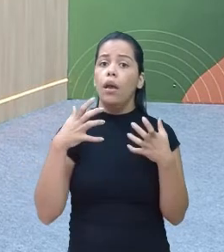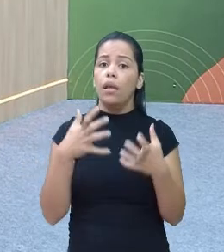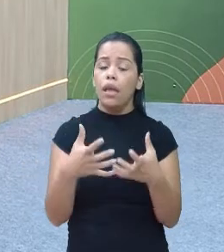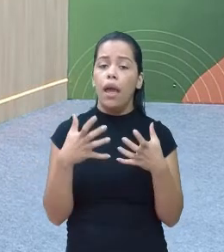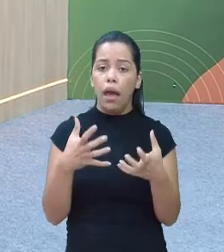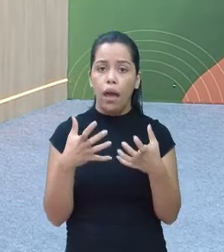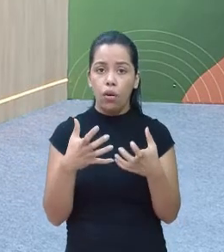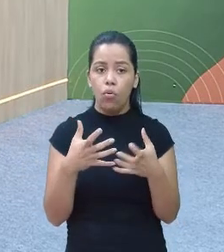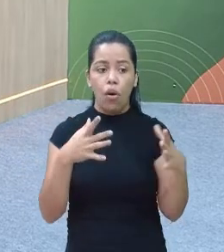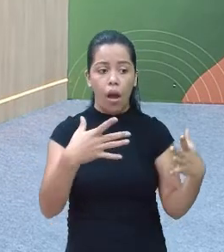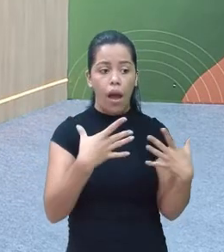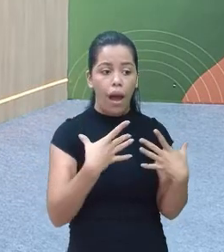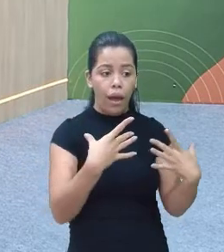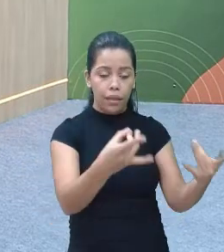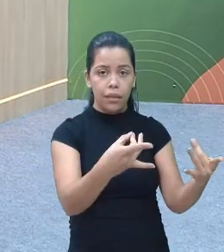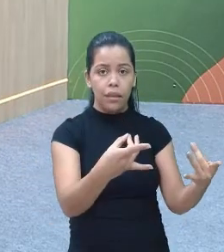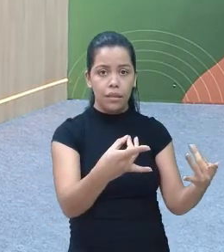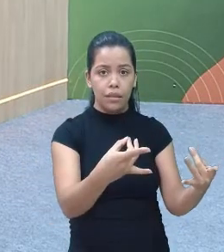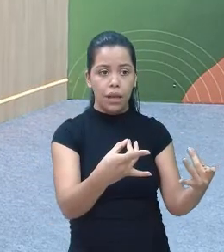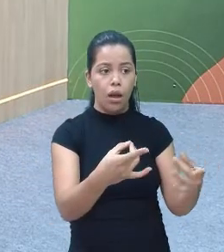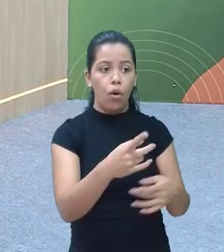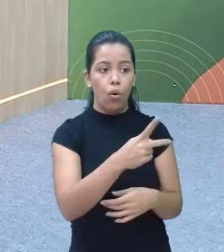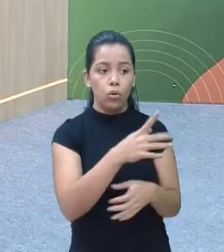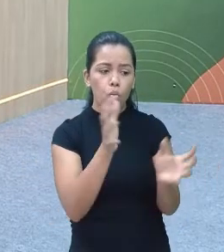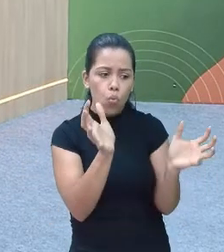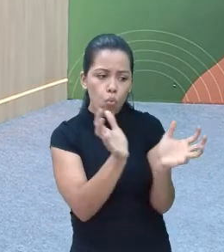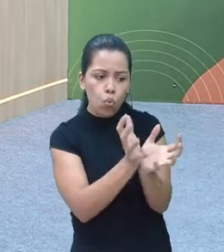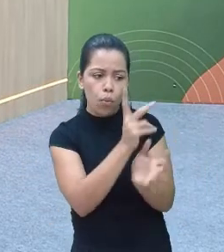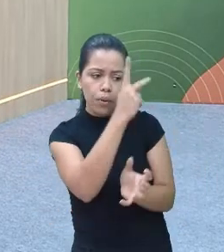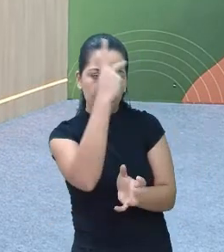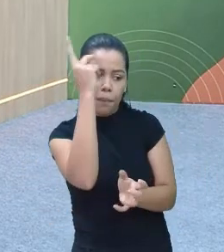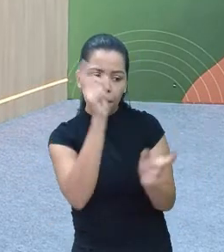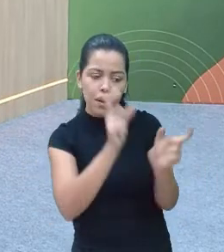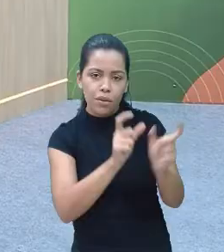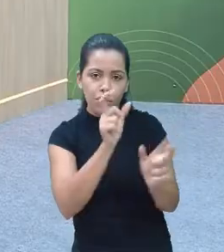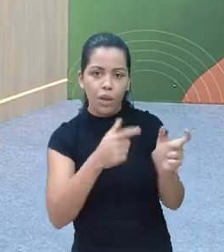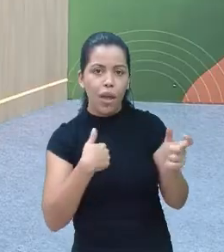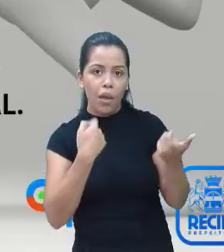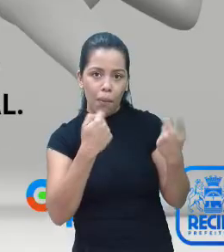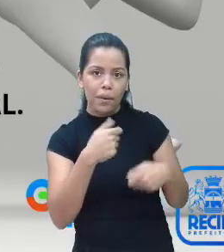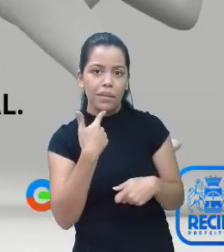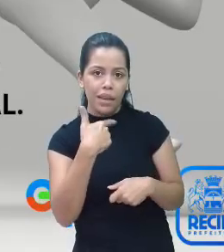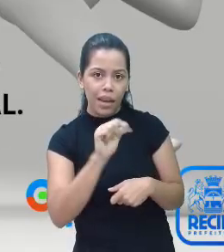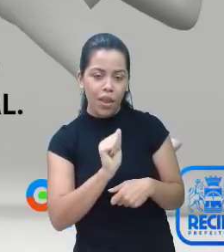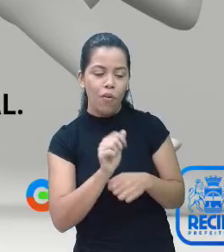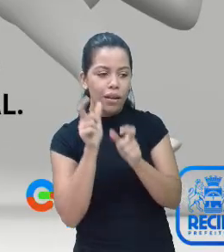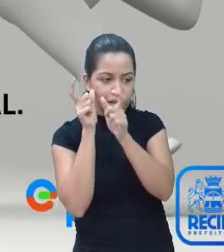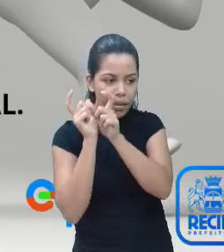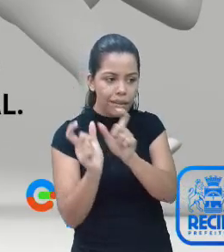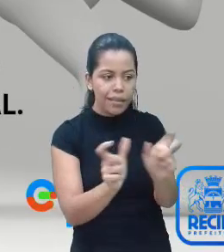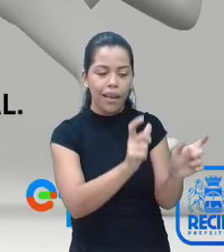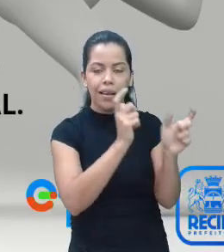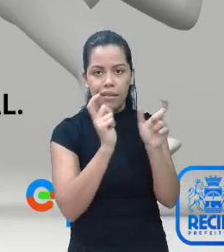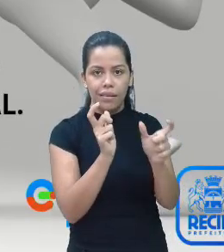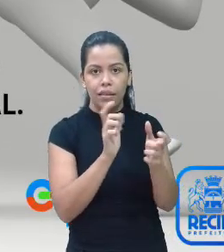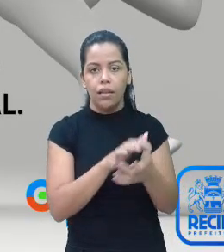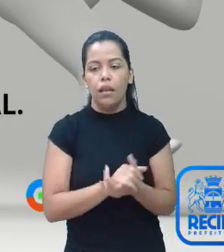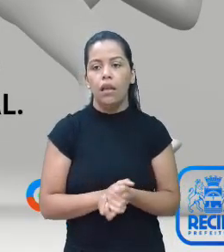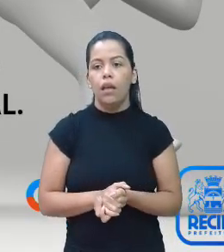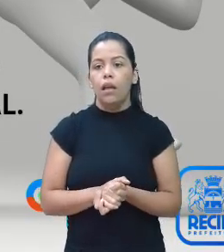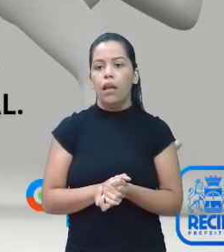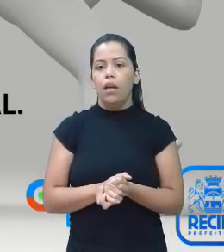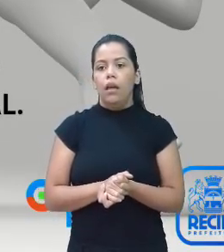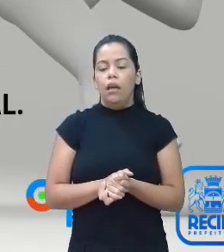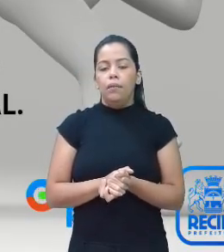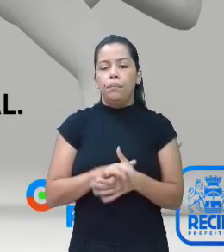linguagem a esse grupo de pessoas. Ele precisa mostrar entrosamento com o jovem que consome o